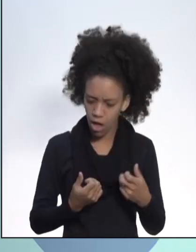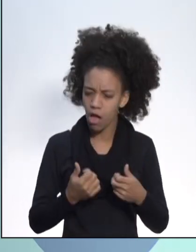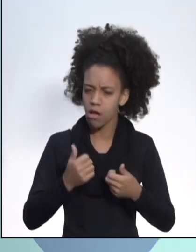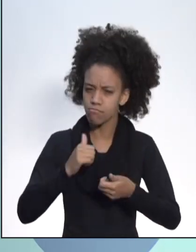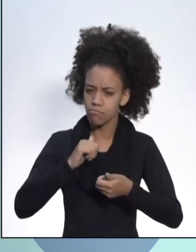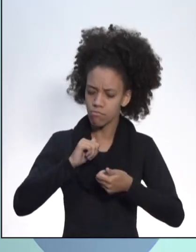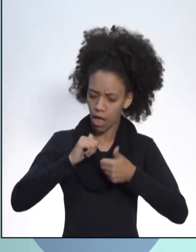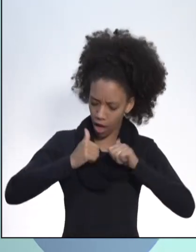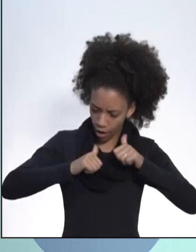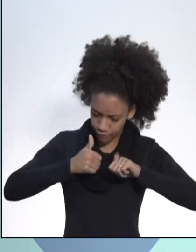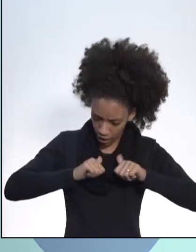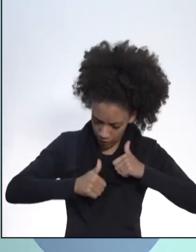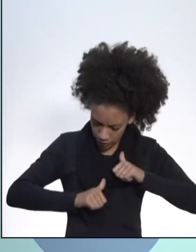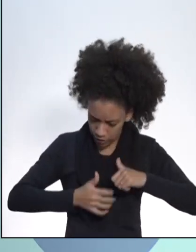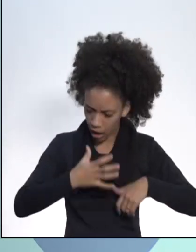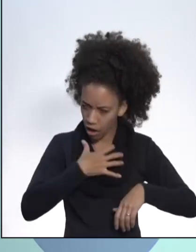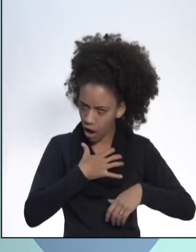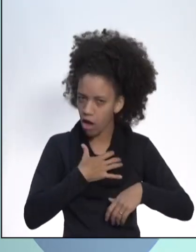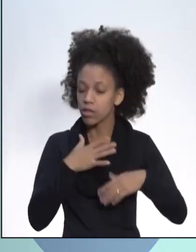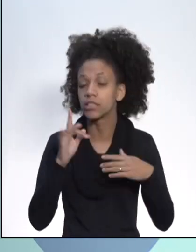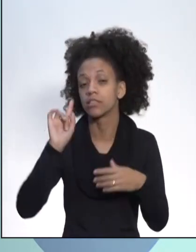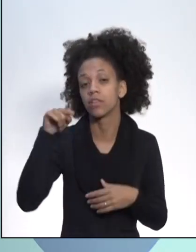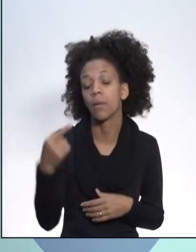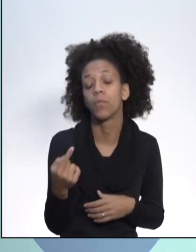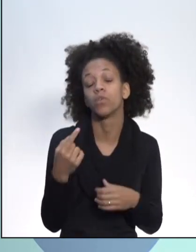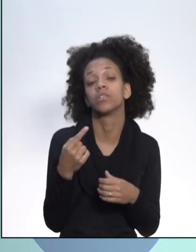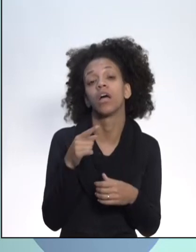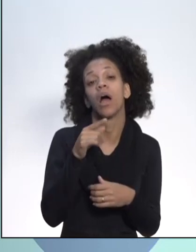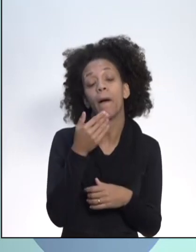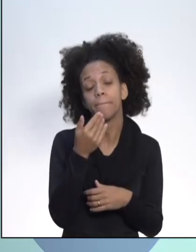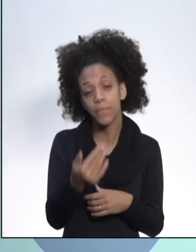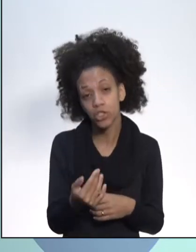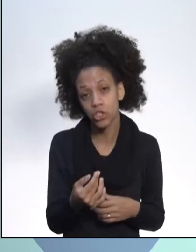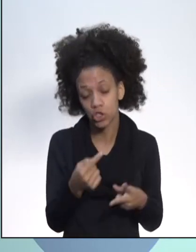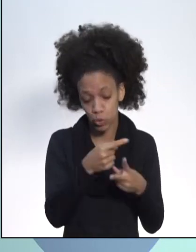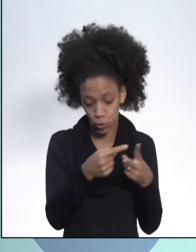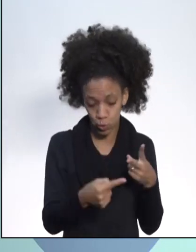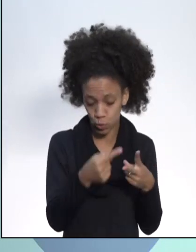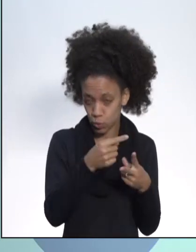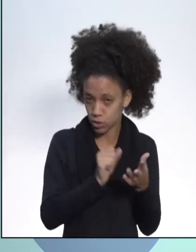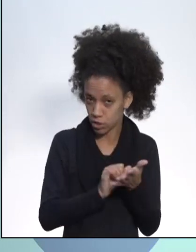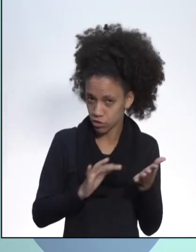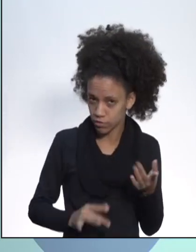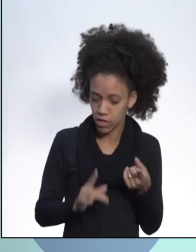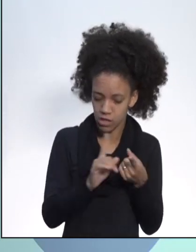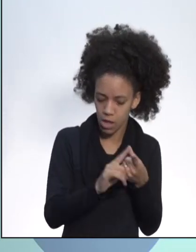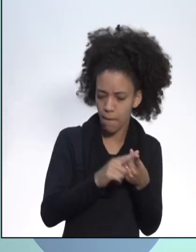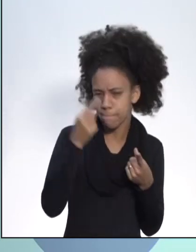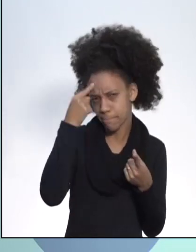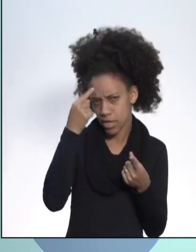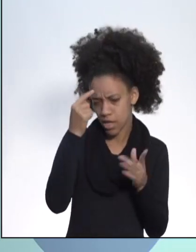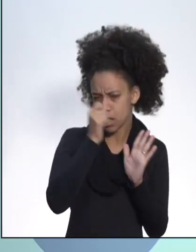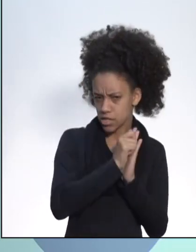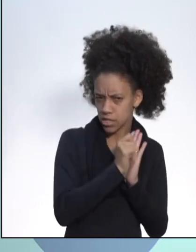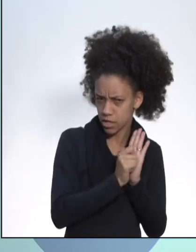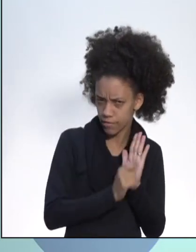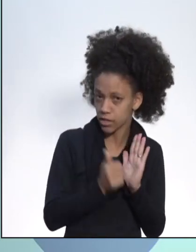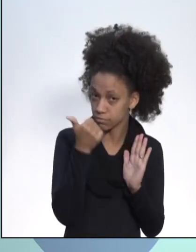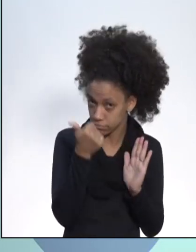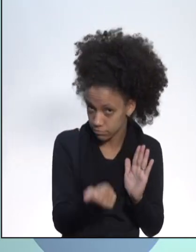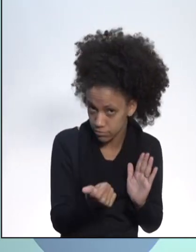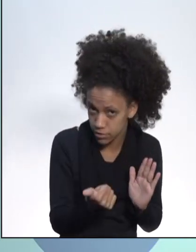análise. Depois, eu pedi para vocês 2 atividades. Uma para vocês pensarem nisso e descreverem,